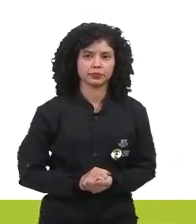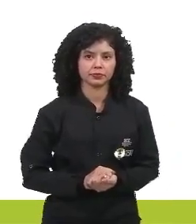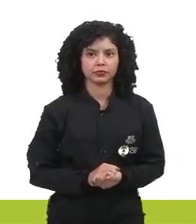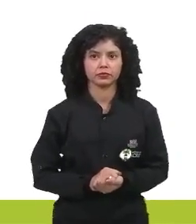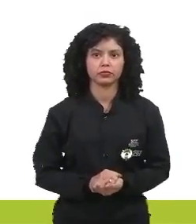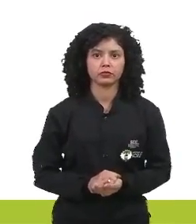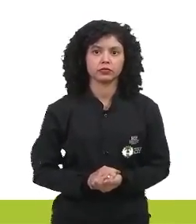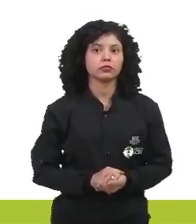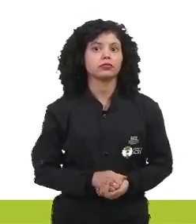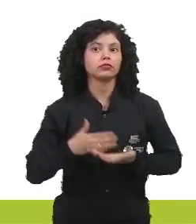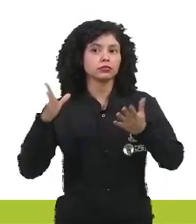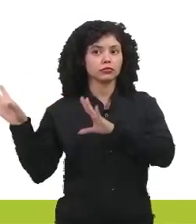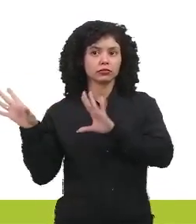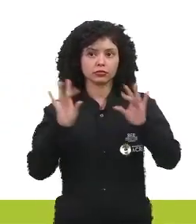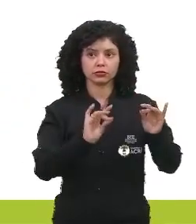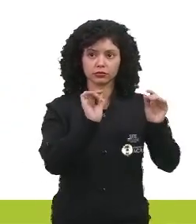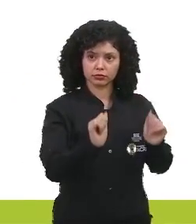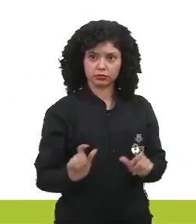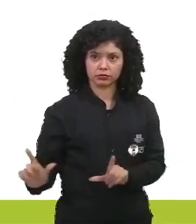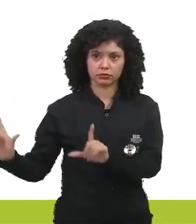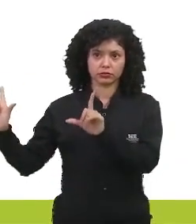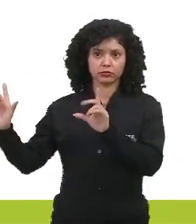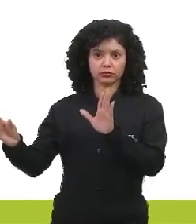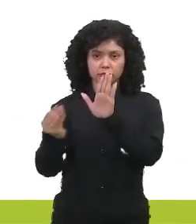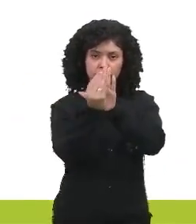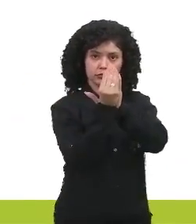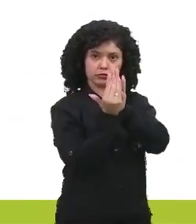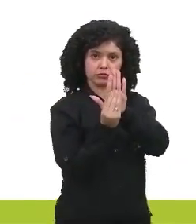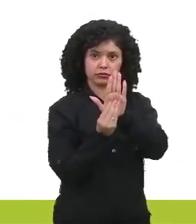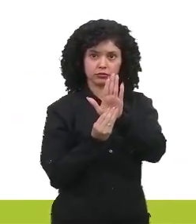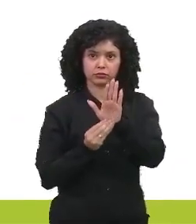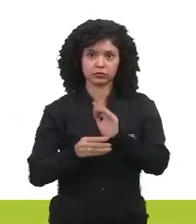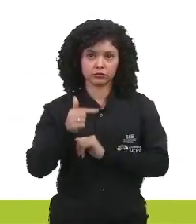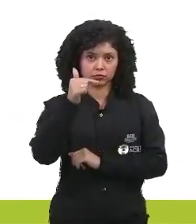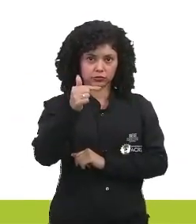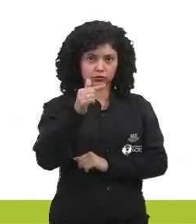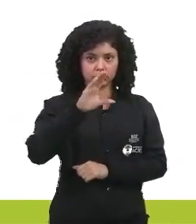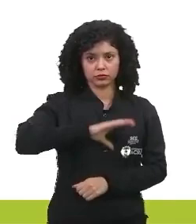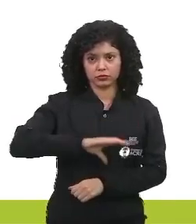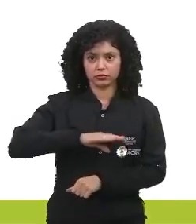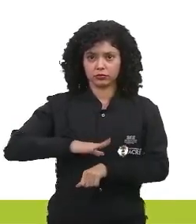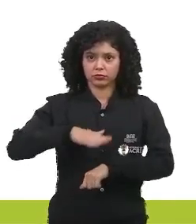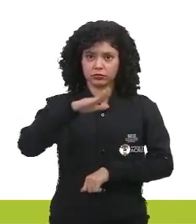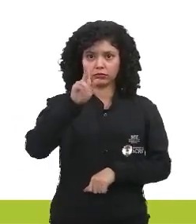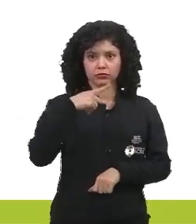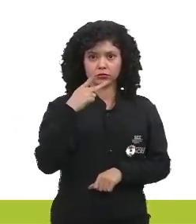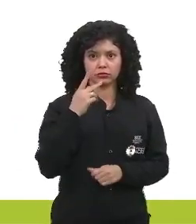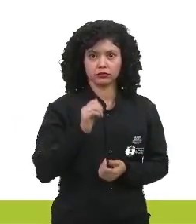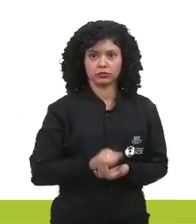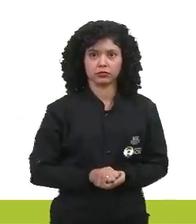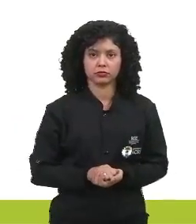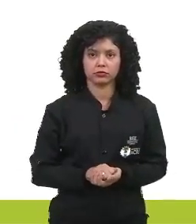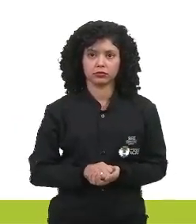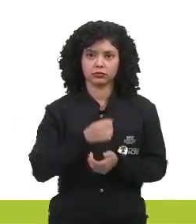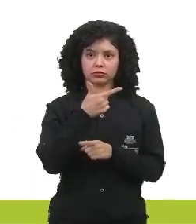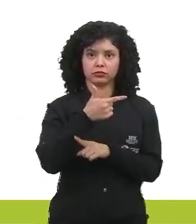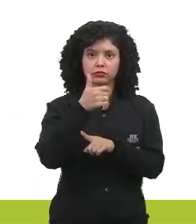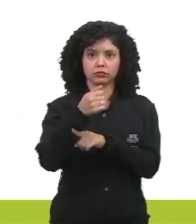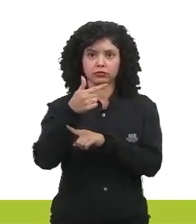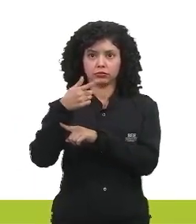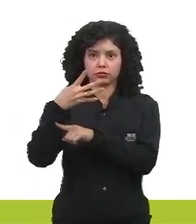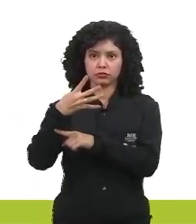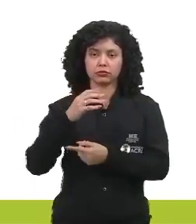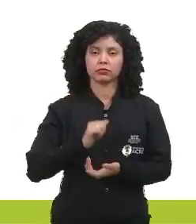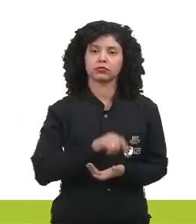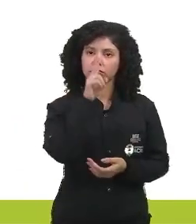E aí eu trouxe aqui uns dados que refletem, né? Os 7 idiomas mais falados no mundo em 2024.